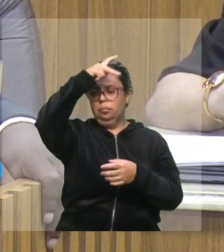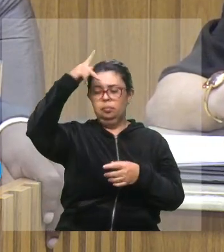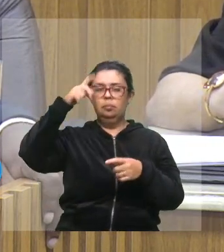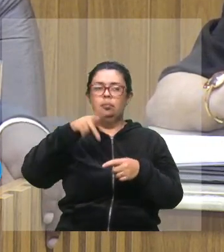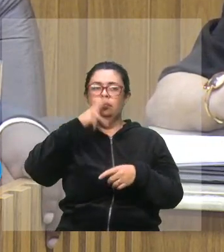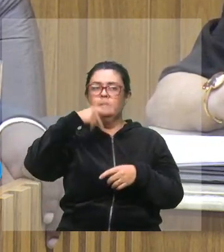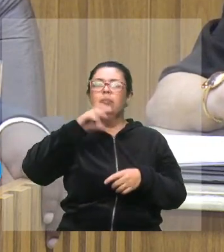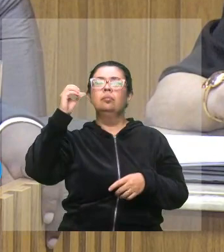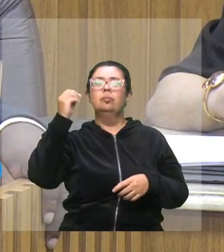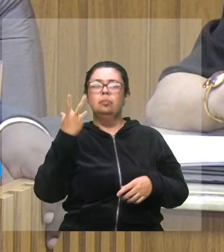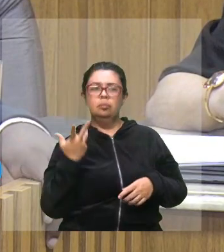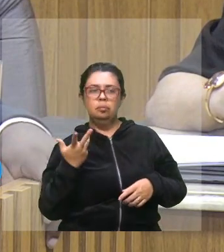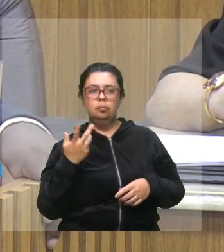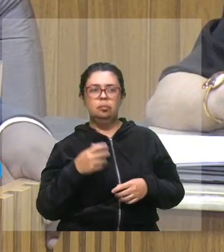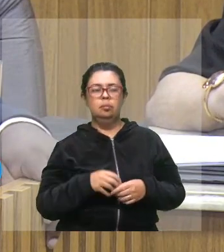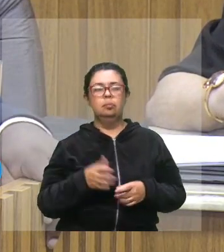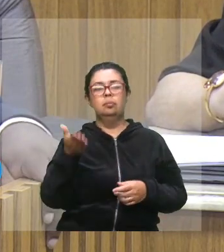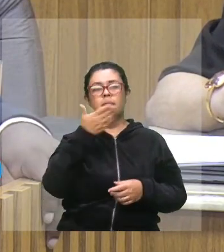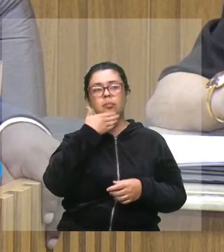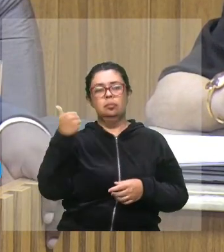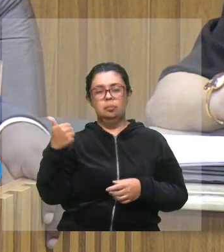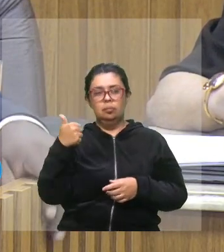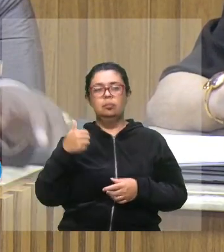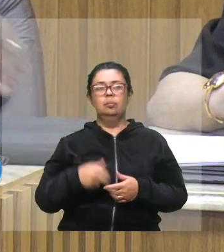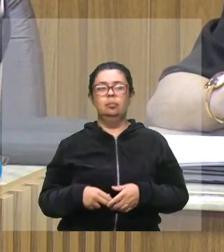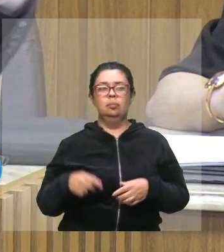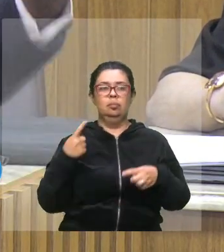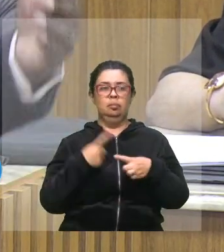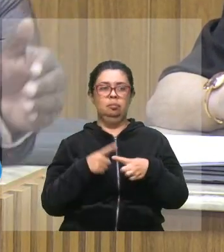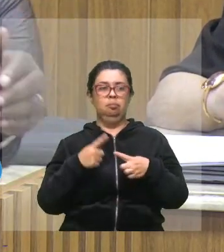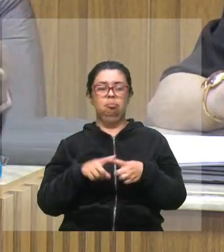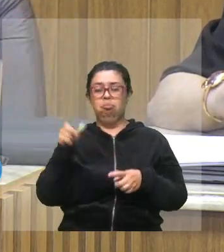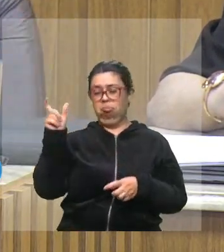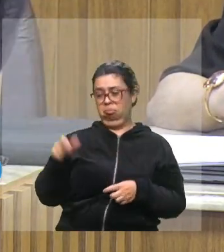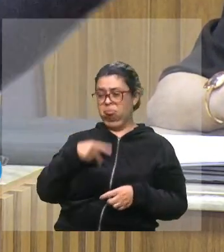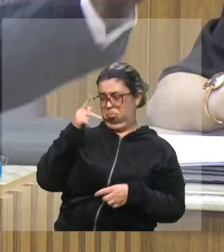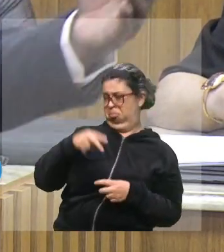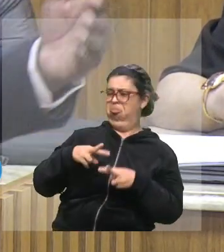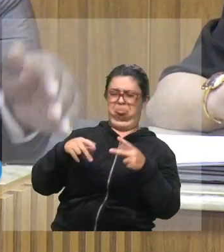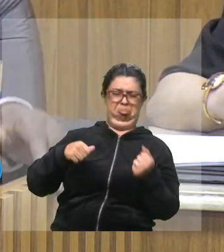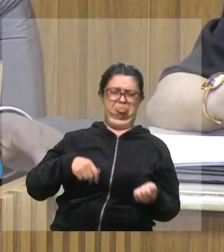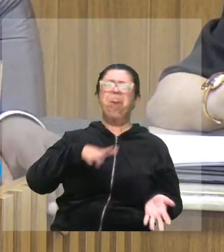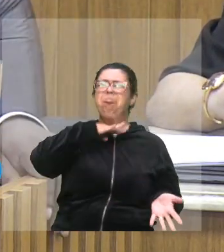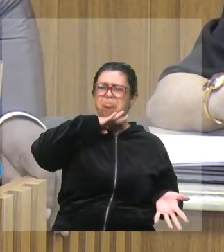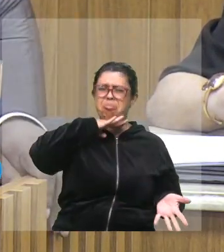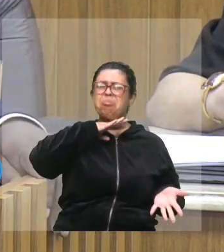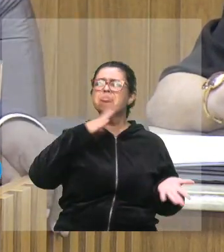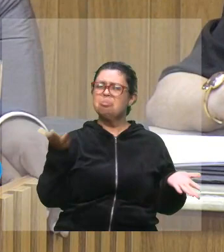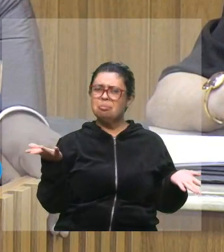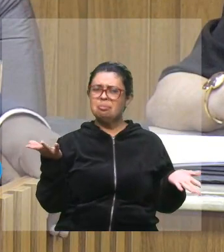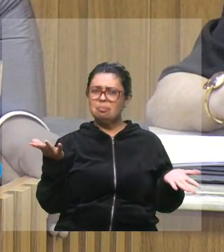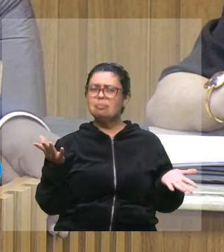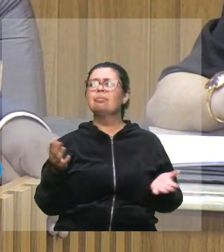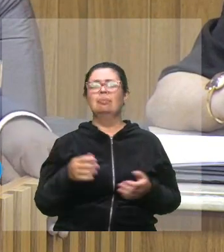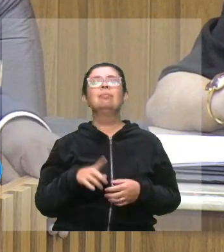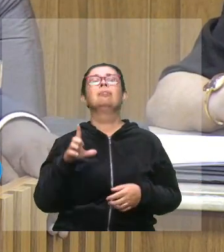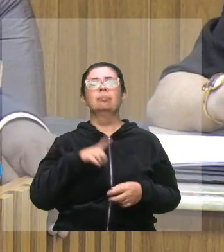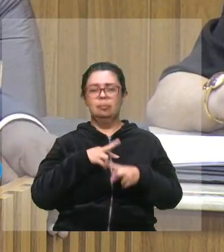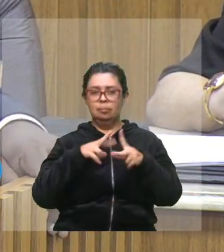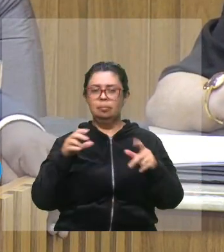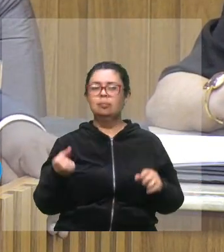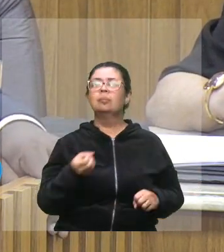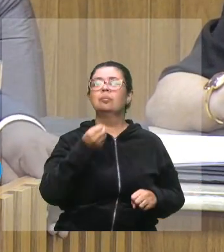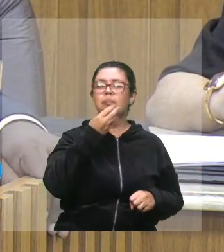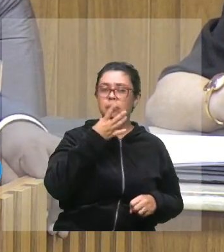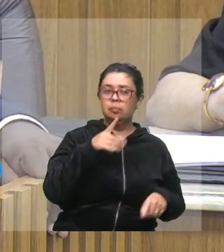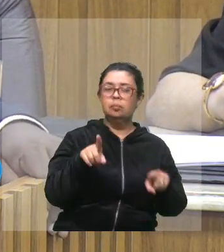que está acontecendo, a melhoria. Né? Porque, senão, as pessoas assistem, mas só tem coisa ruim na cidade assim? Não, não. Tem muita coisa boa e tem muita